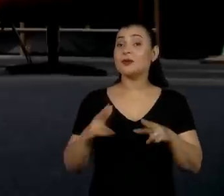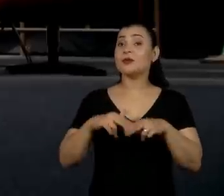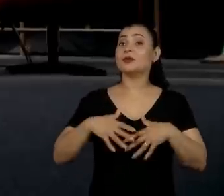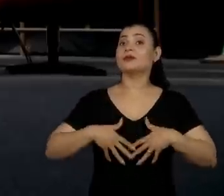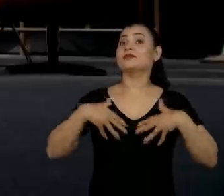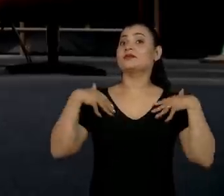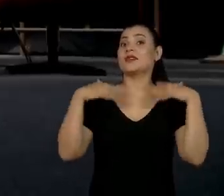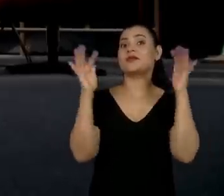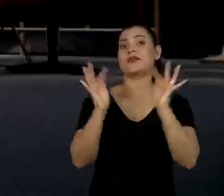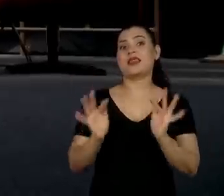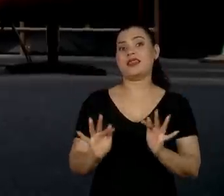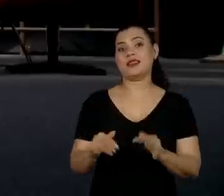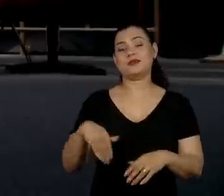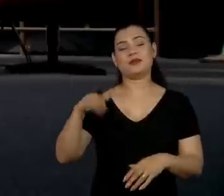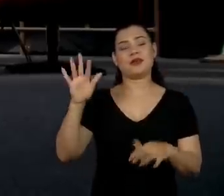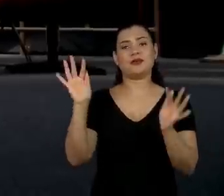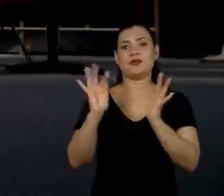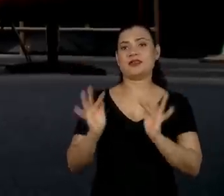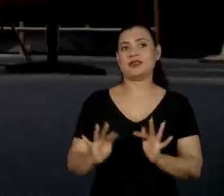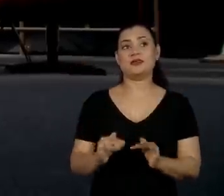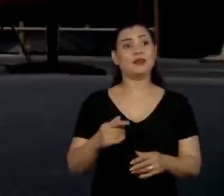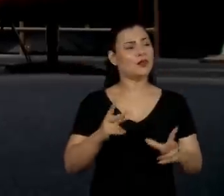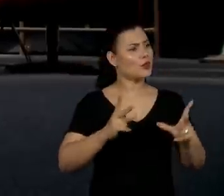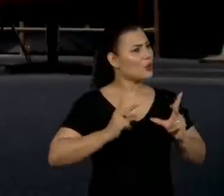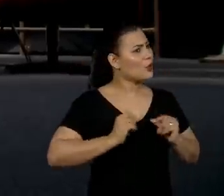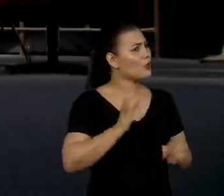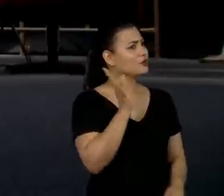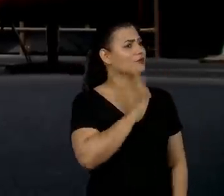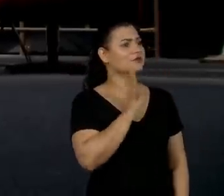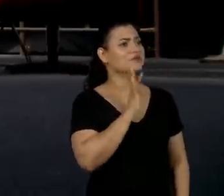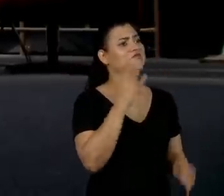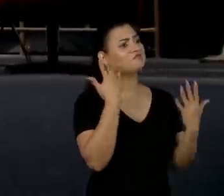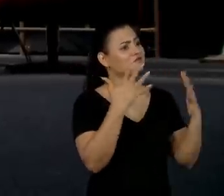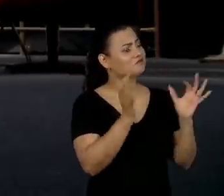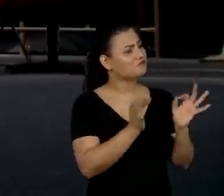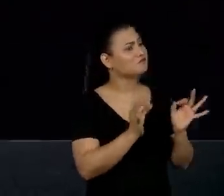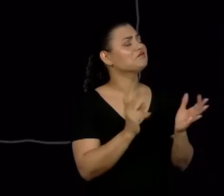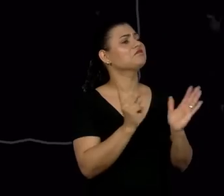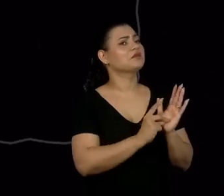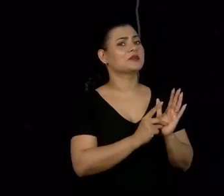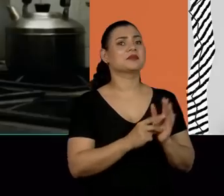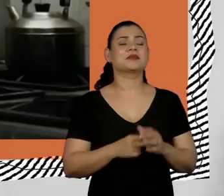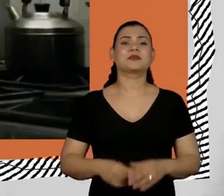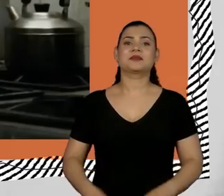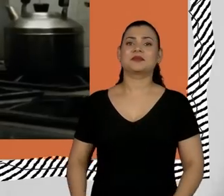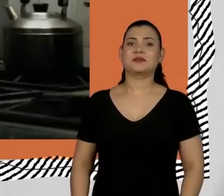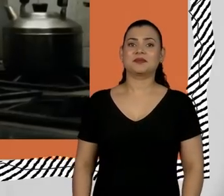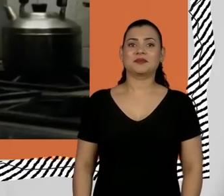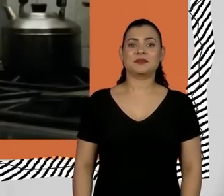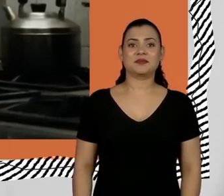o que me deixa mais feliz né isso para mim foi você